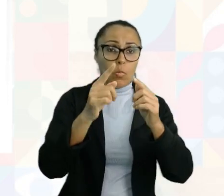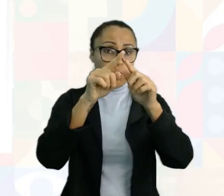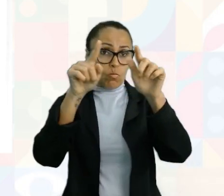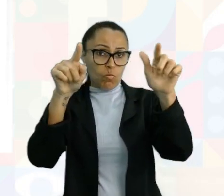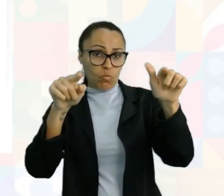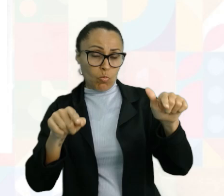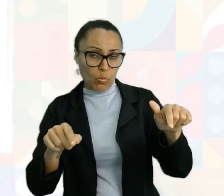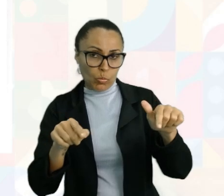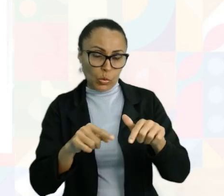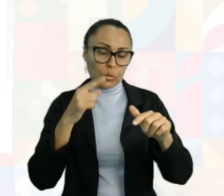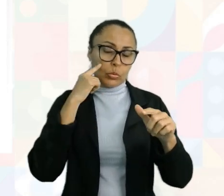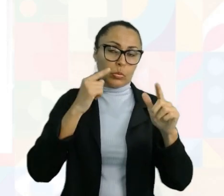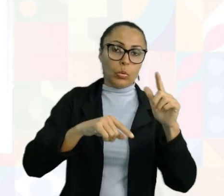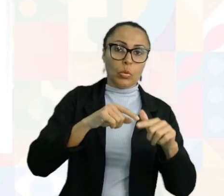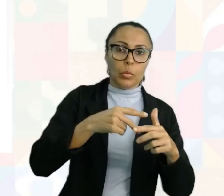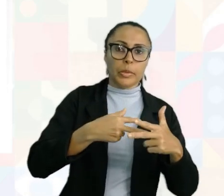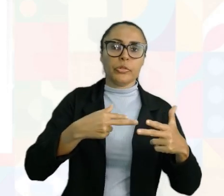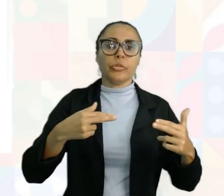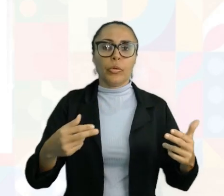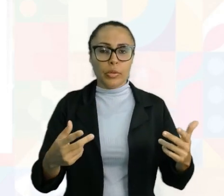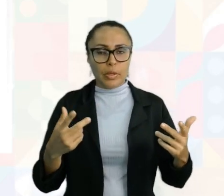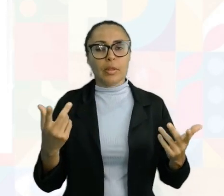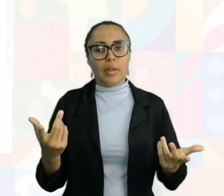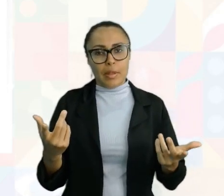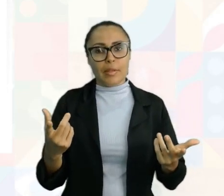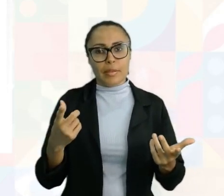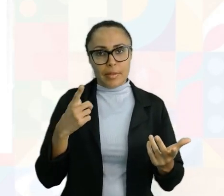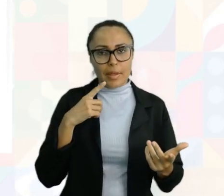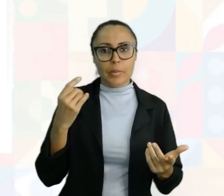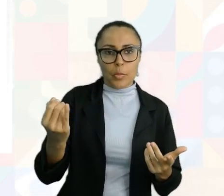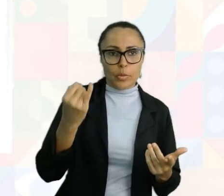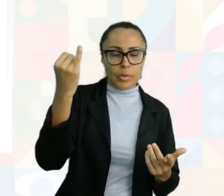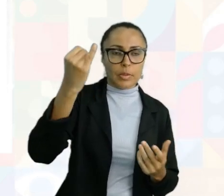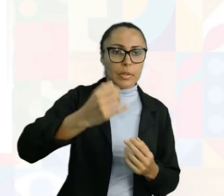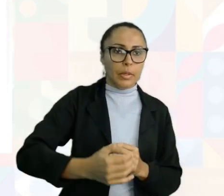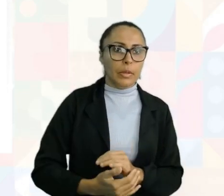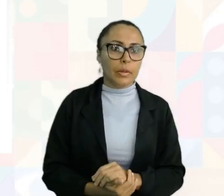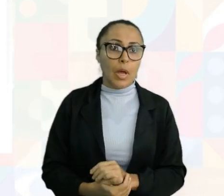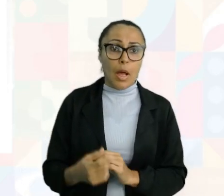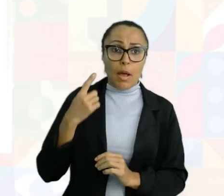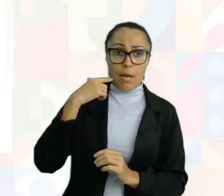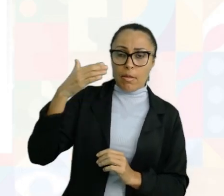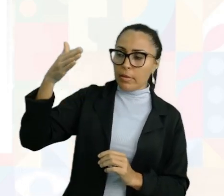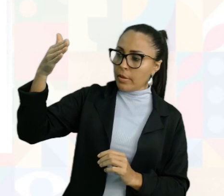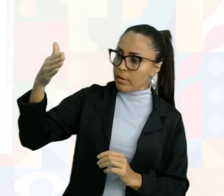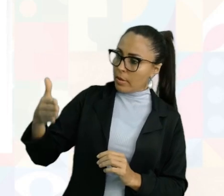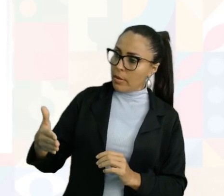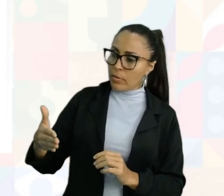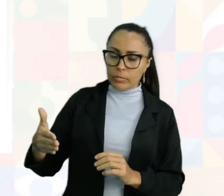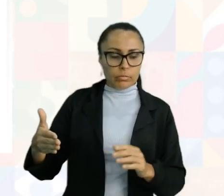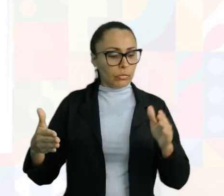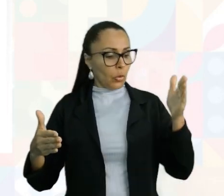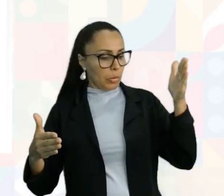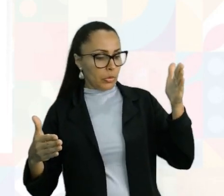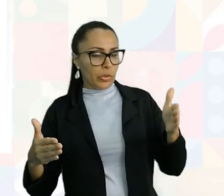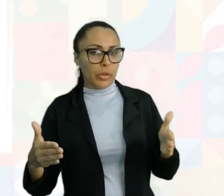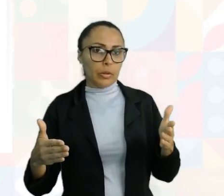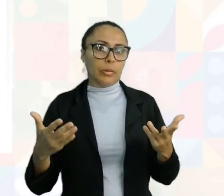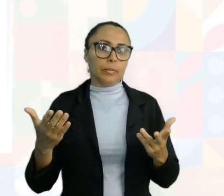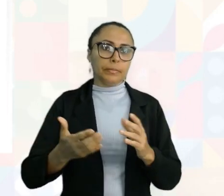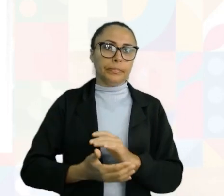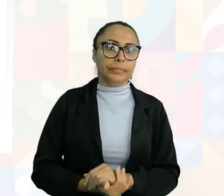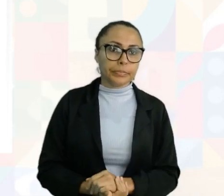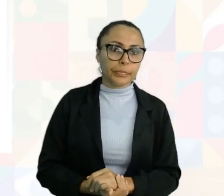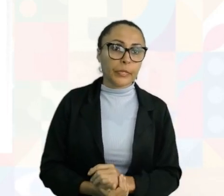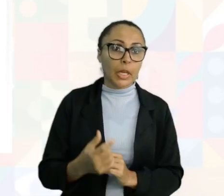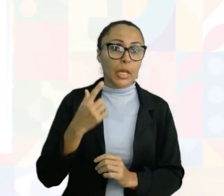frontal do objeto é em verdadeira grandeza. A lateral do objeto corresponde a um elemento